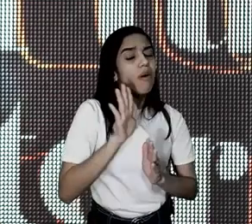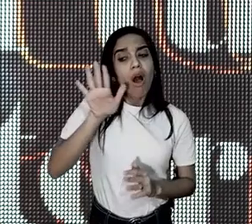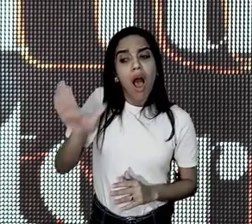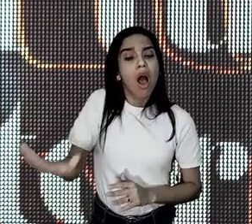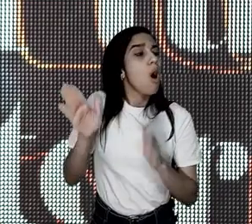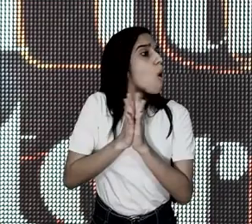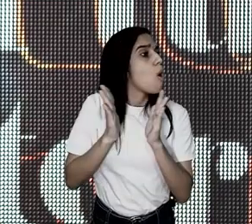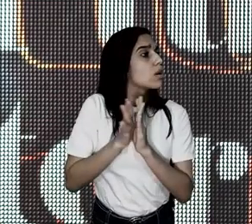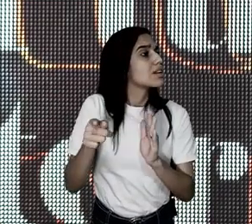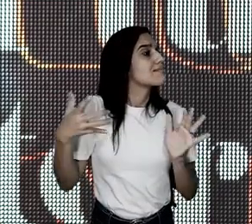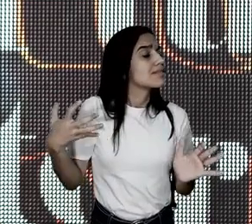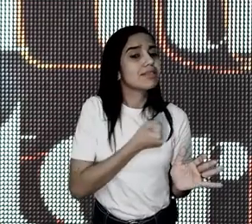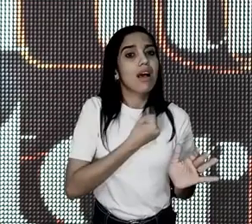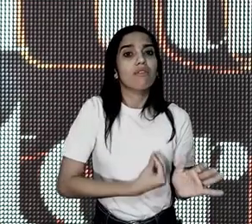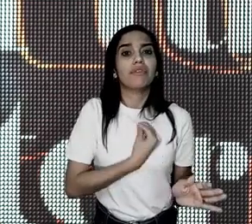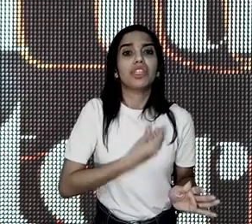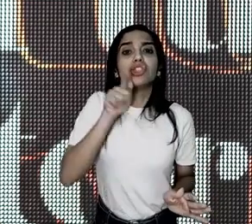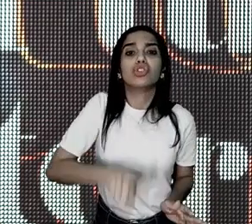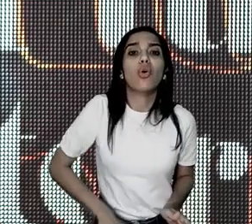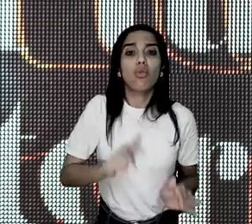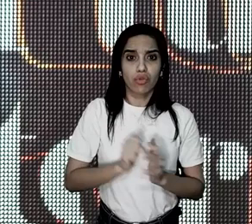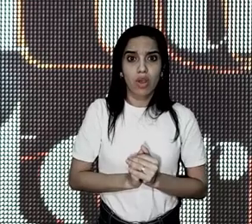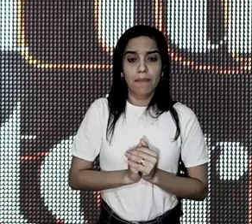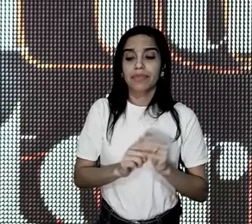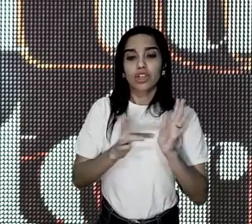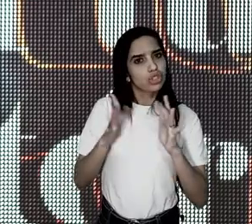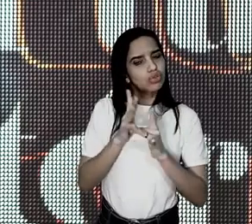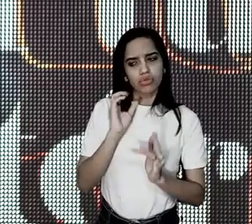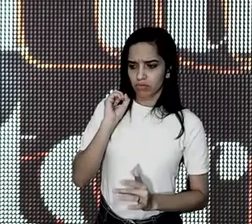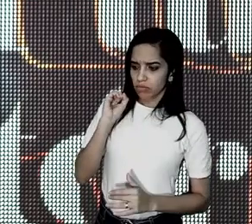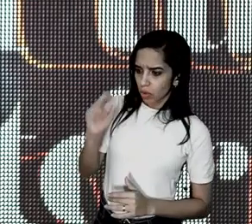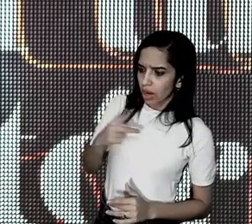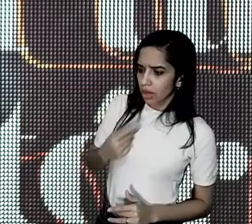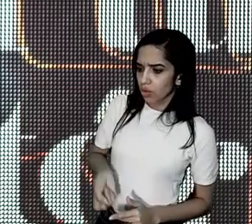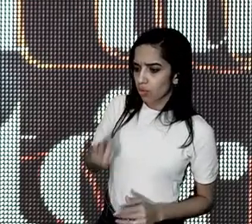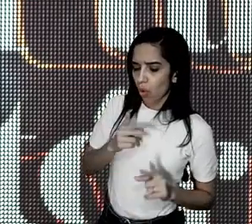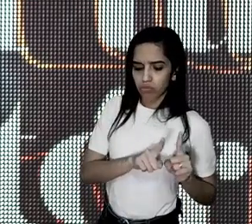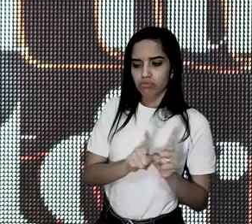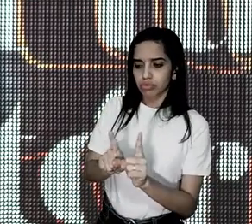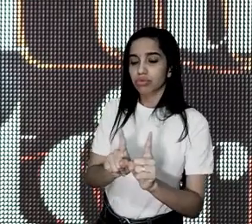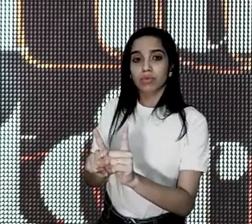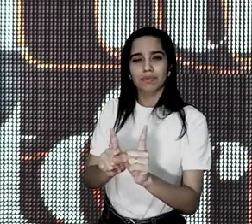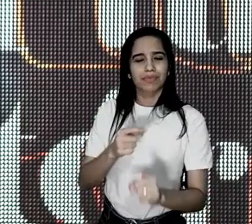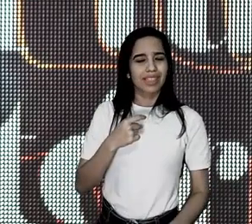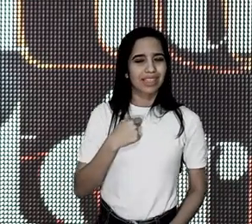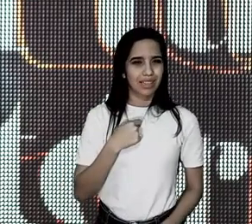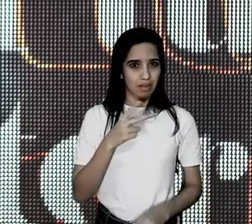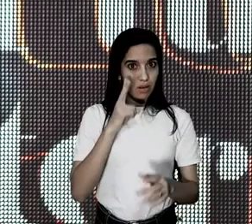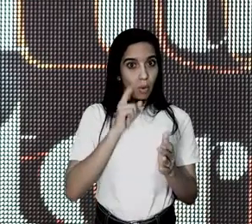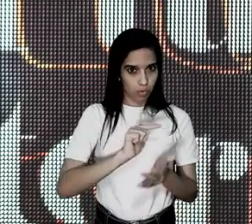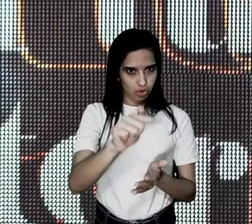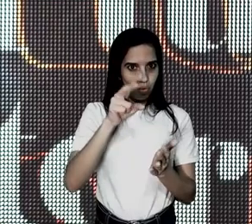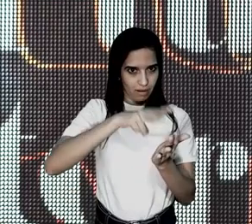seja salva e viverá. E Jesus foi então com Jairo. Eu fico pensando deixa a tua